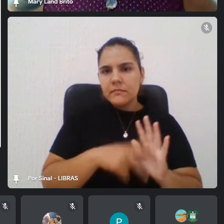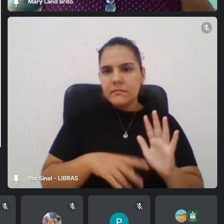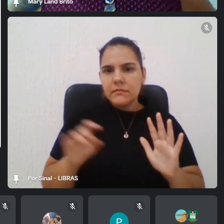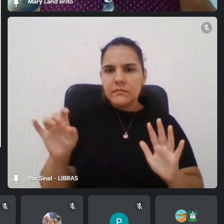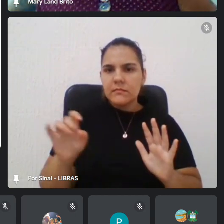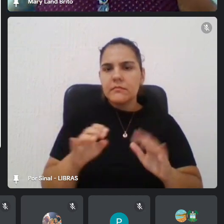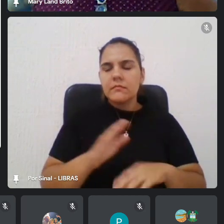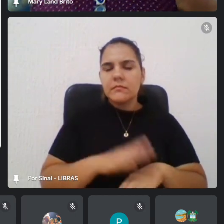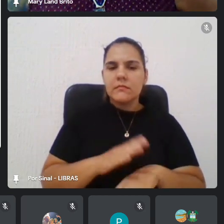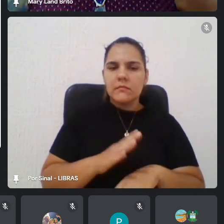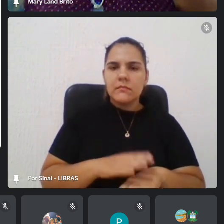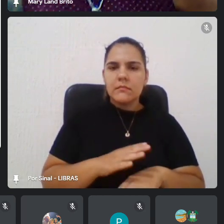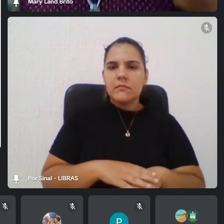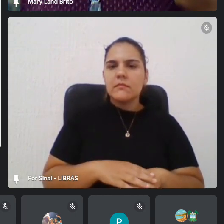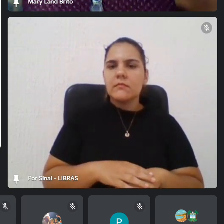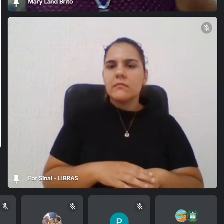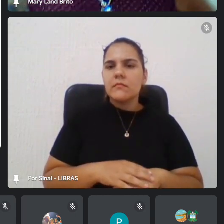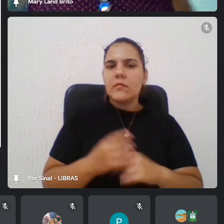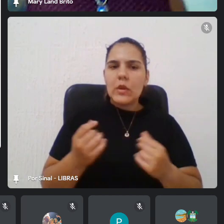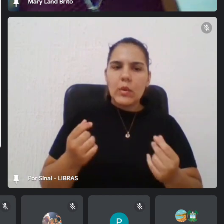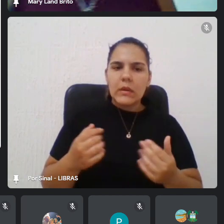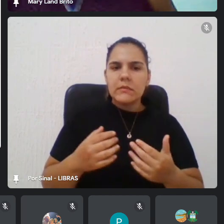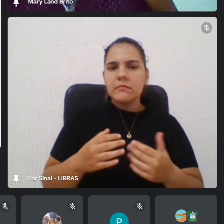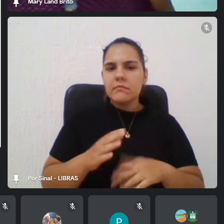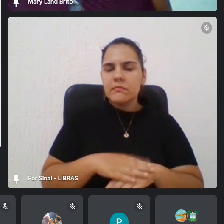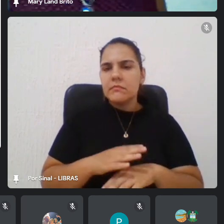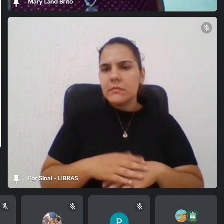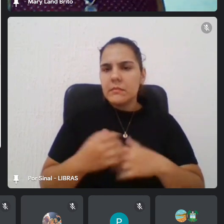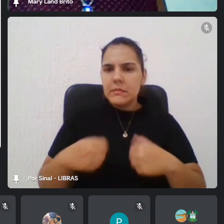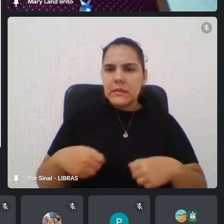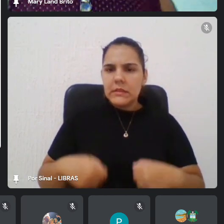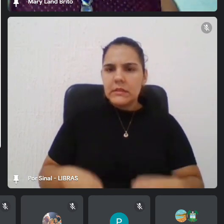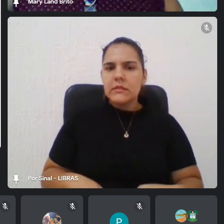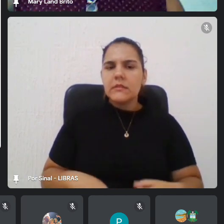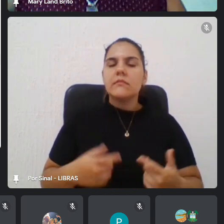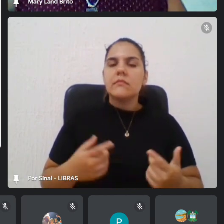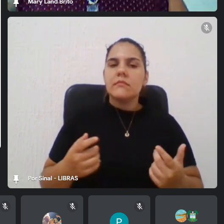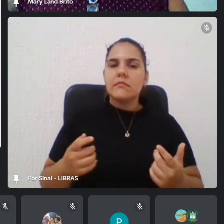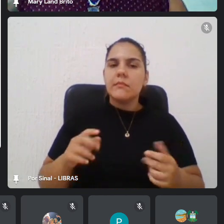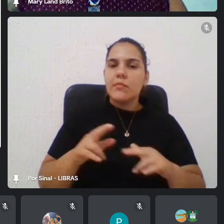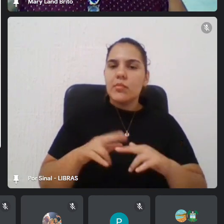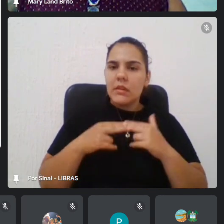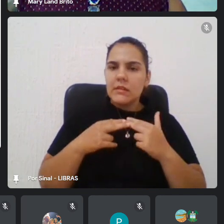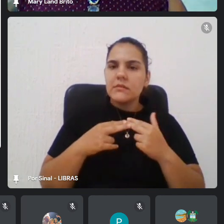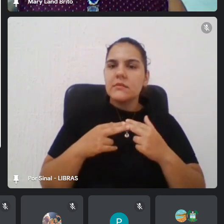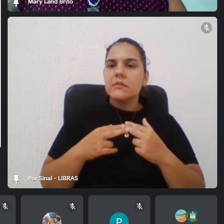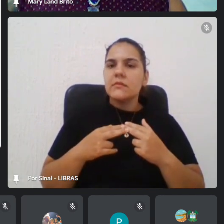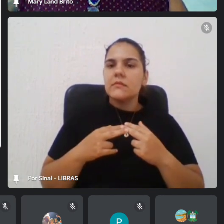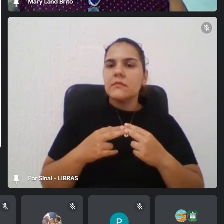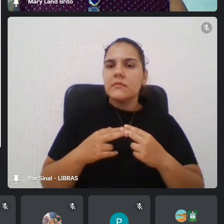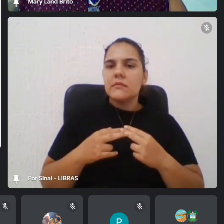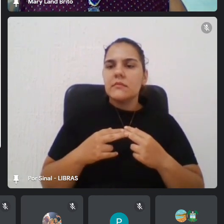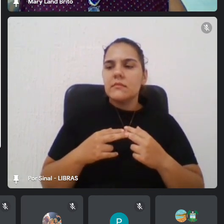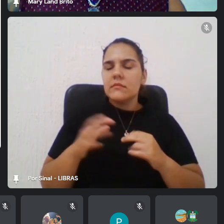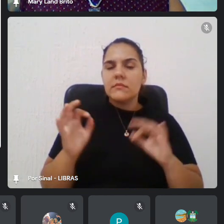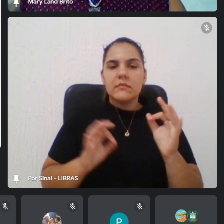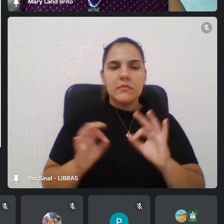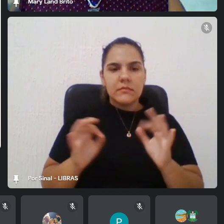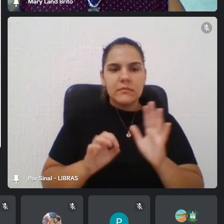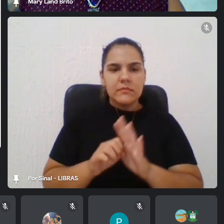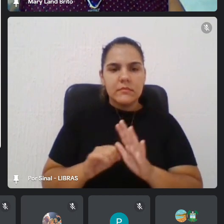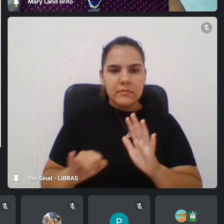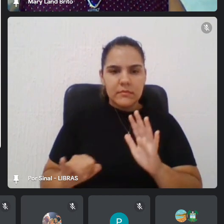quanto é que vai precisar para ter trabalho, justamente por essa questão de reorganização do edital, ou seja,